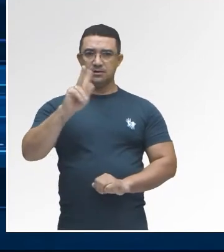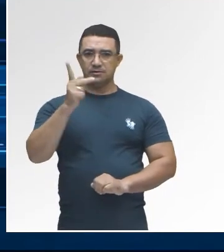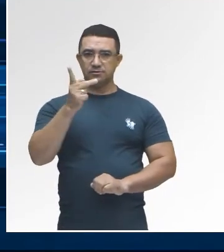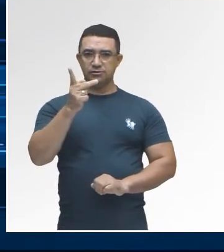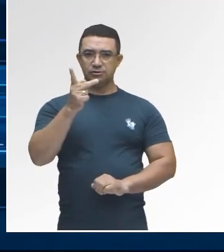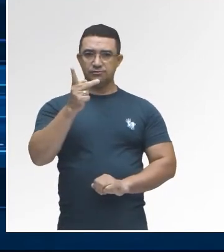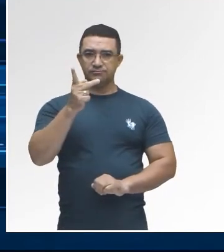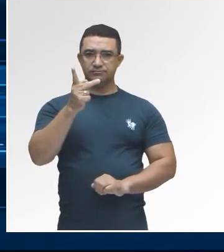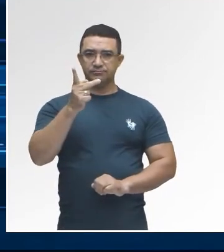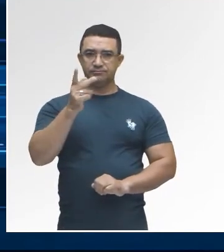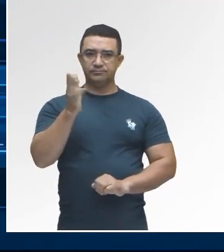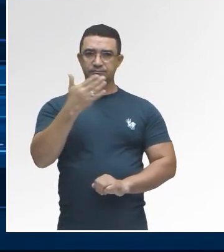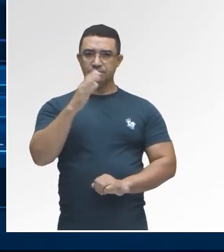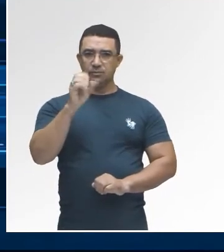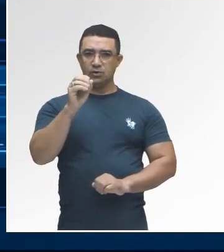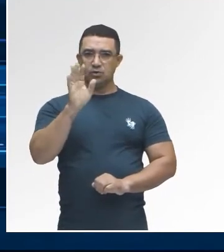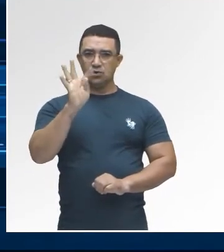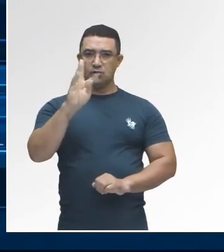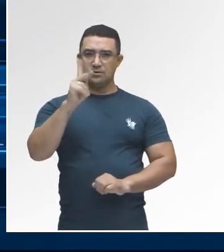algo acontece